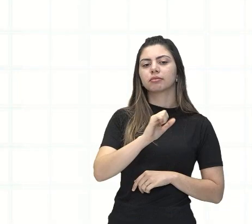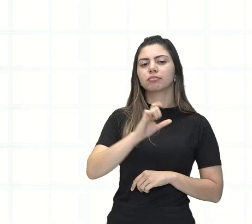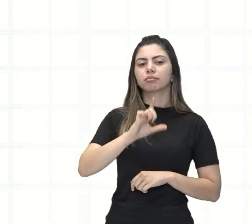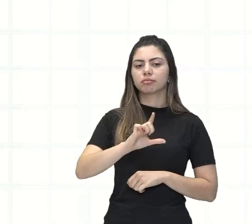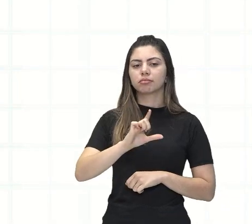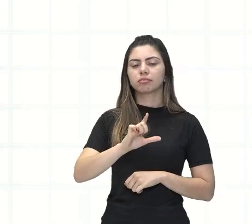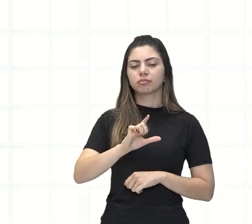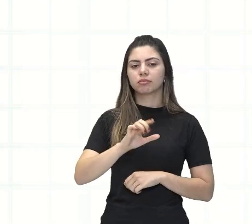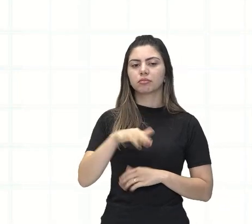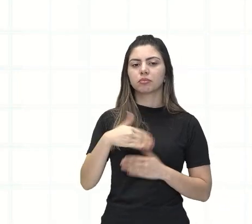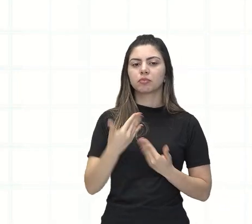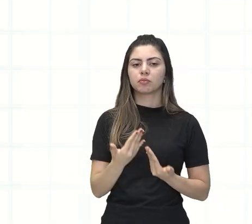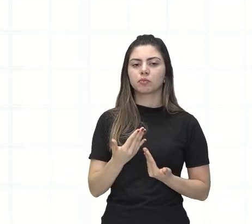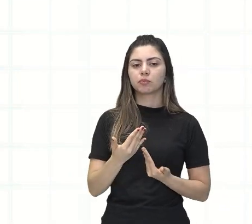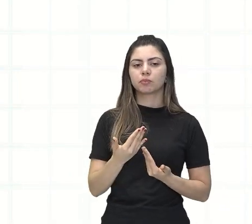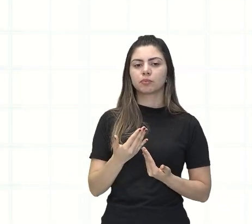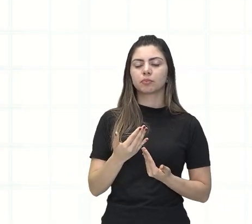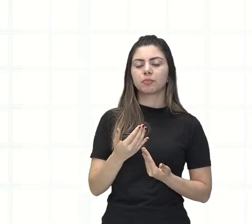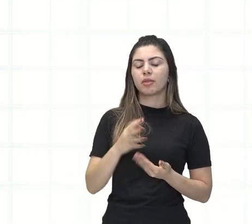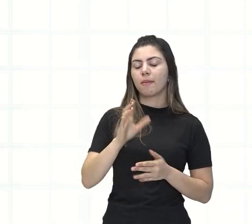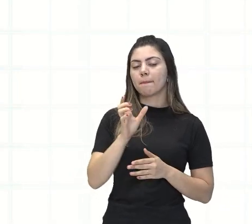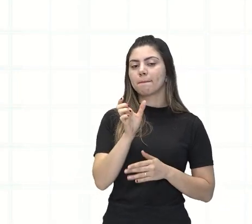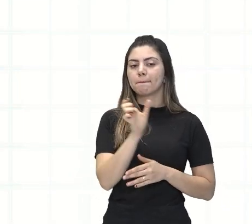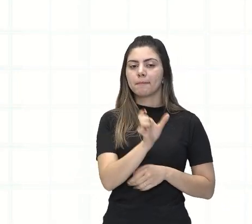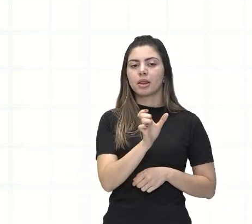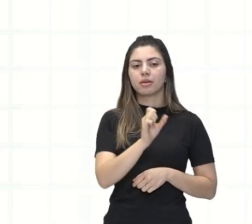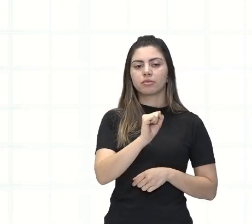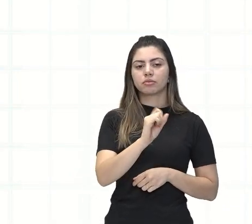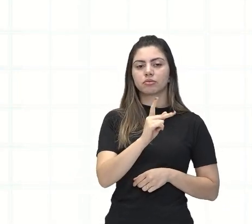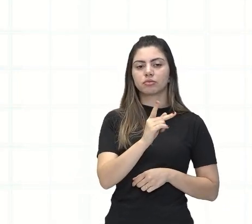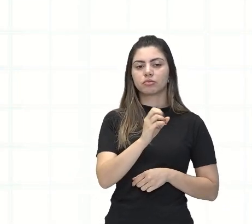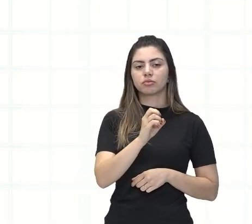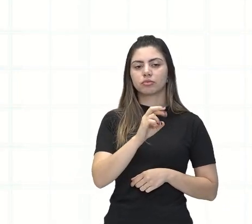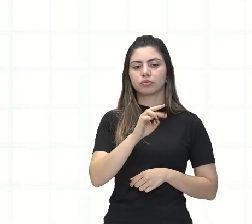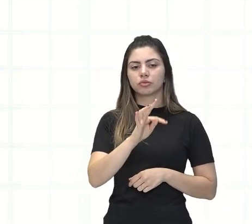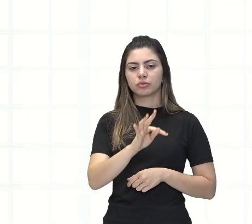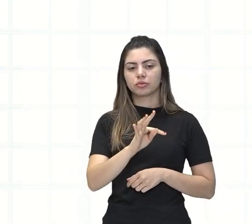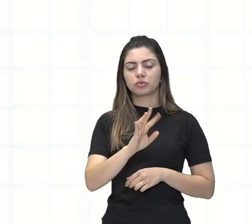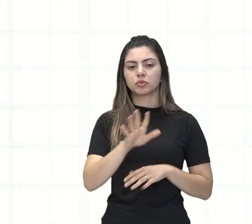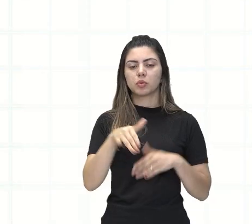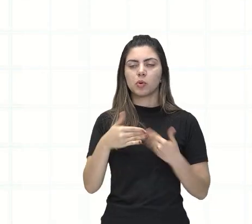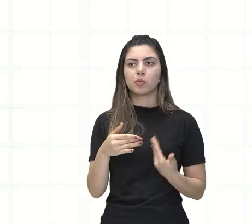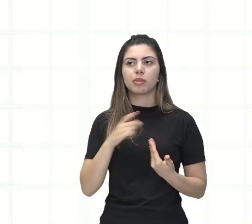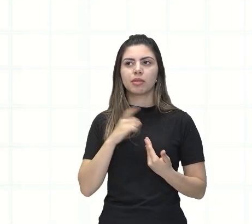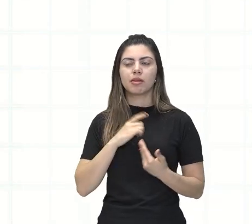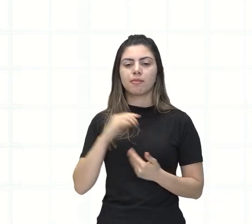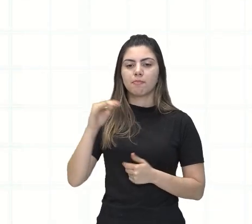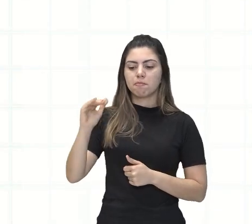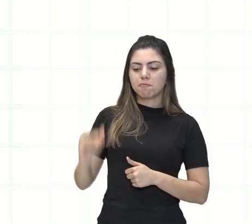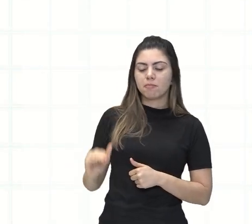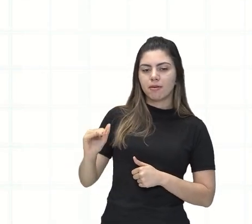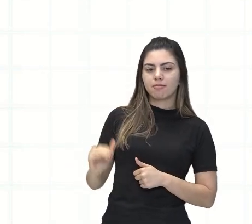Short, que é baixo, para eu dizer mais baixo, shorter.